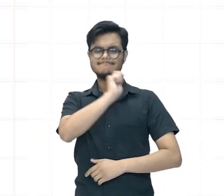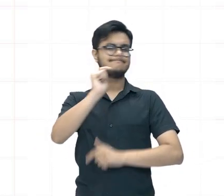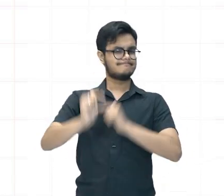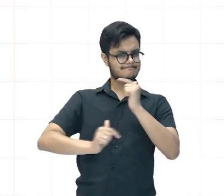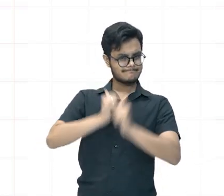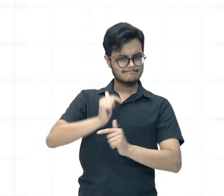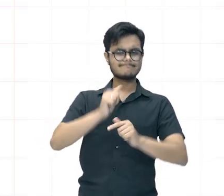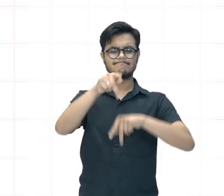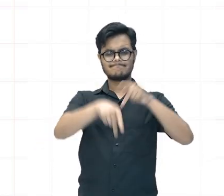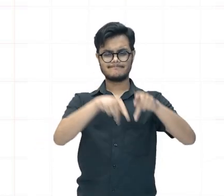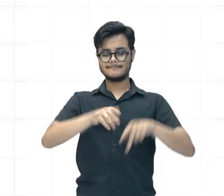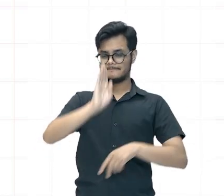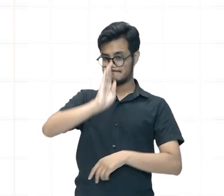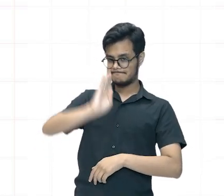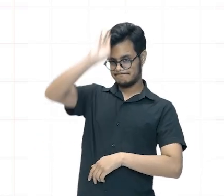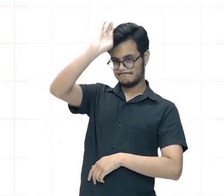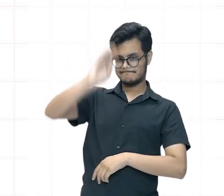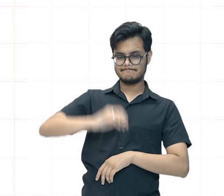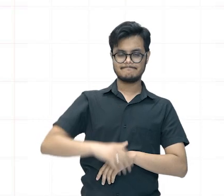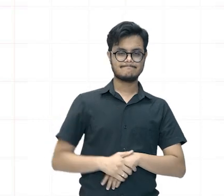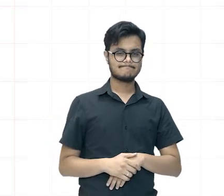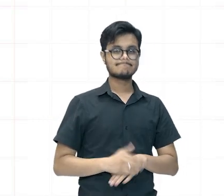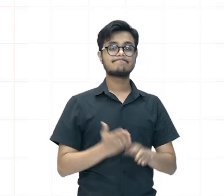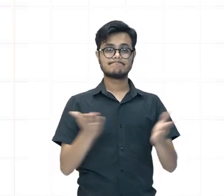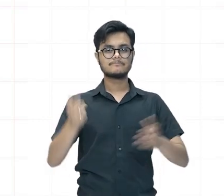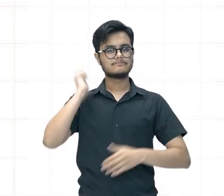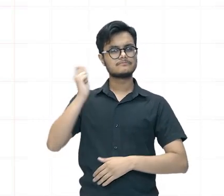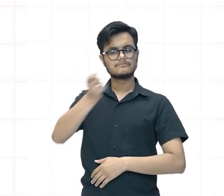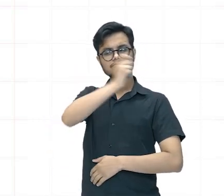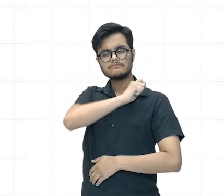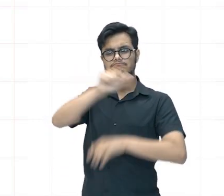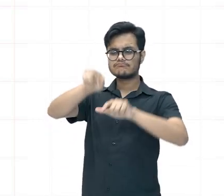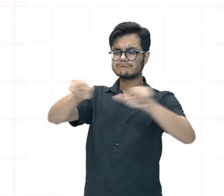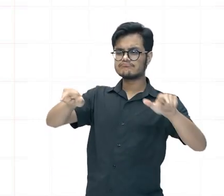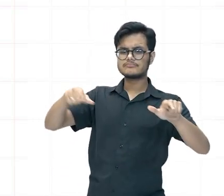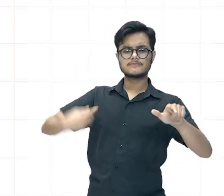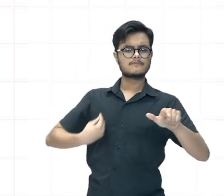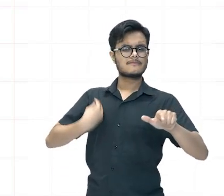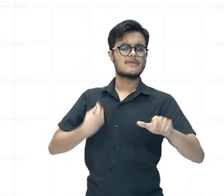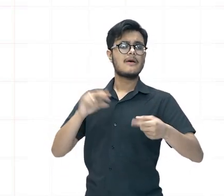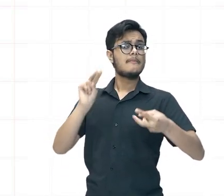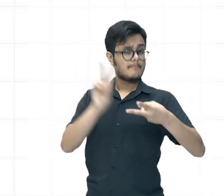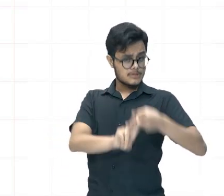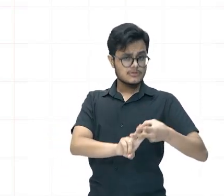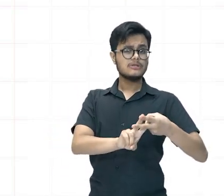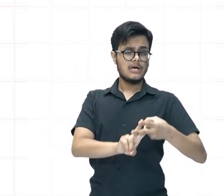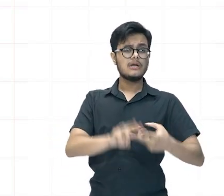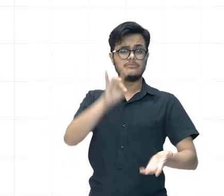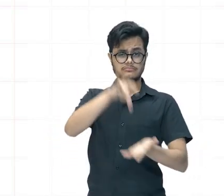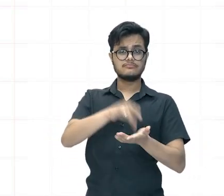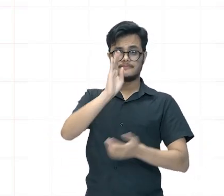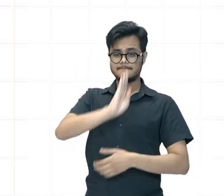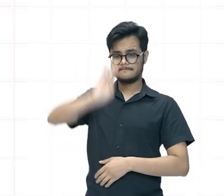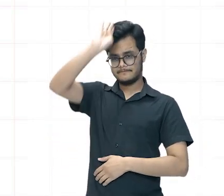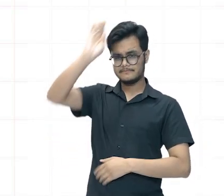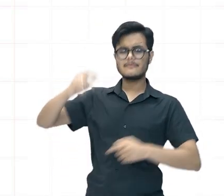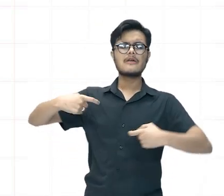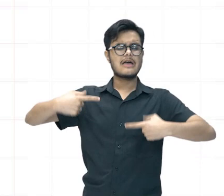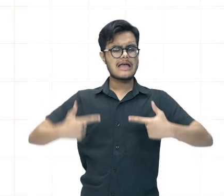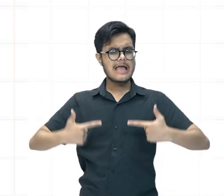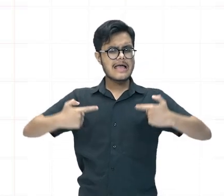então, dos romanos. Os escravos nessas sociedades eram basicamente prisioneiros das conquistas e das